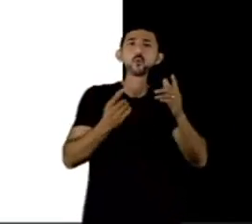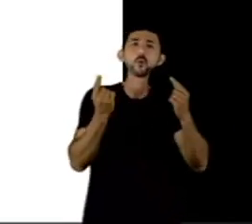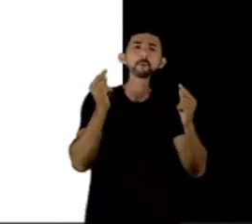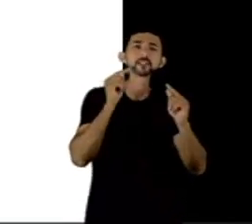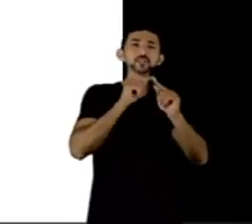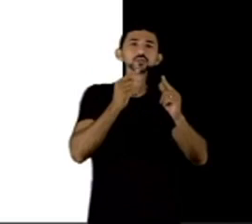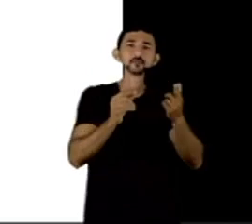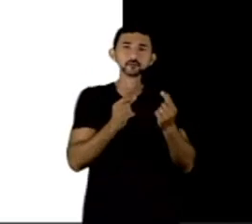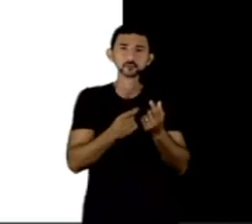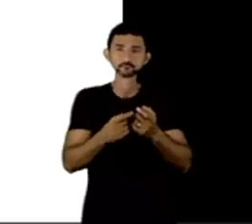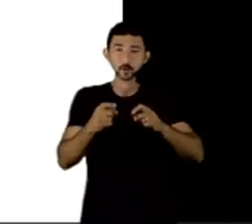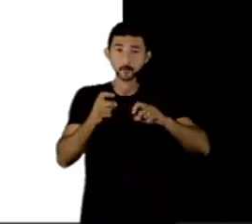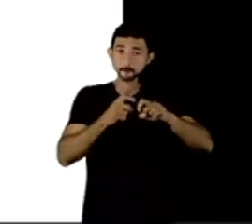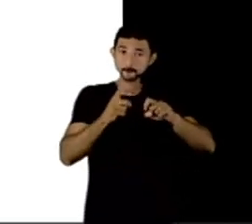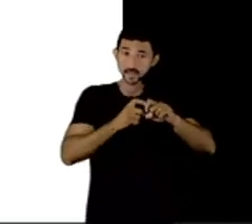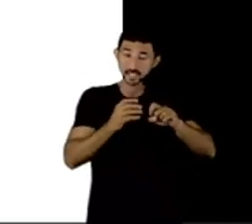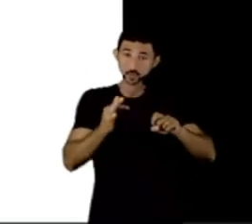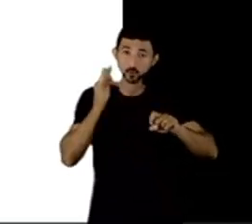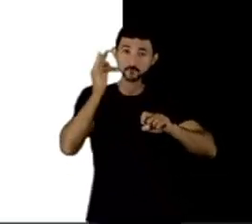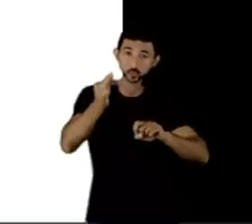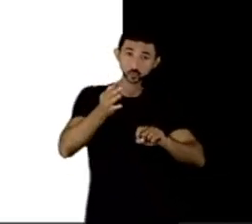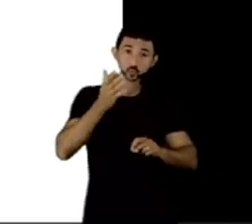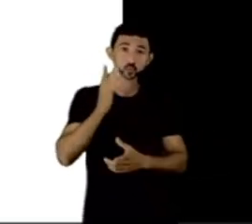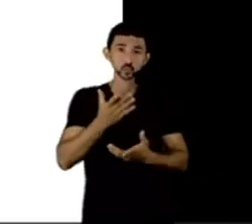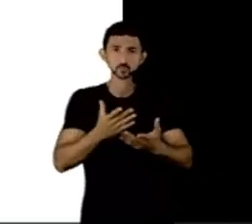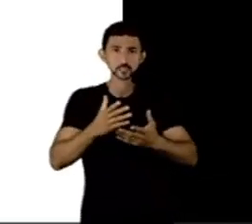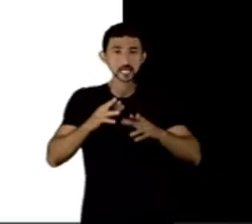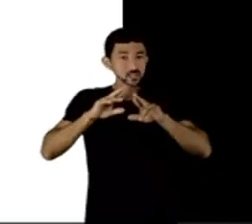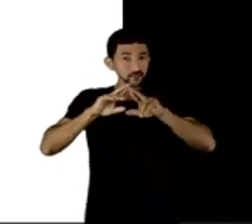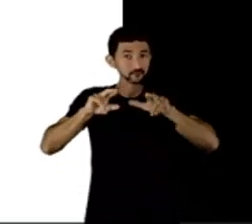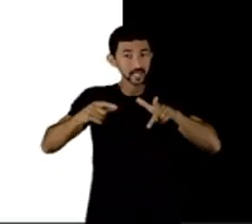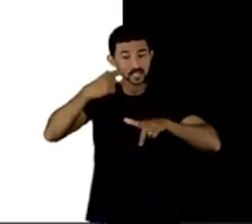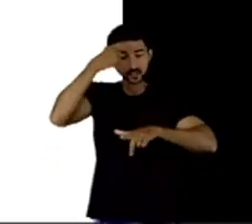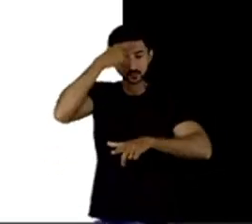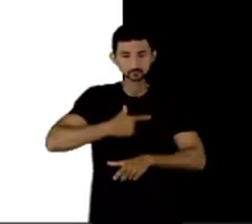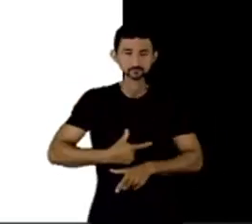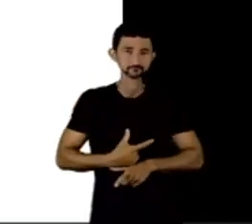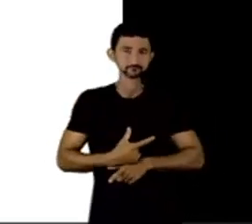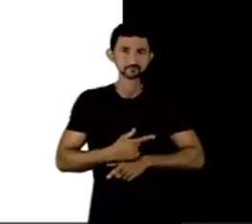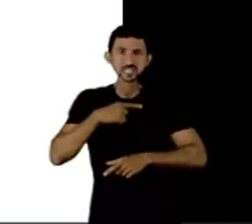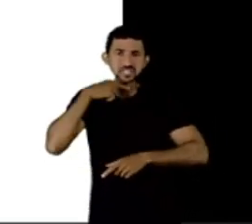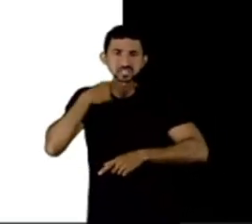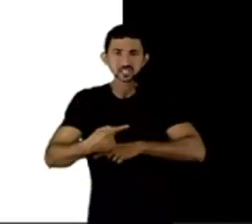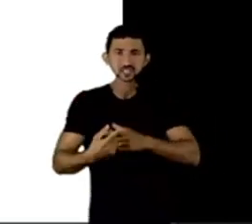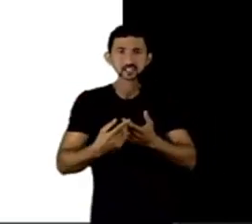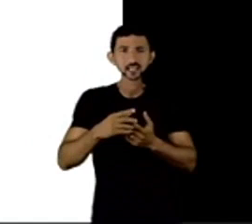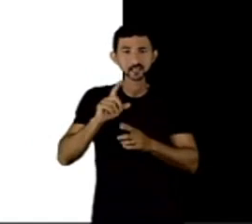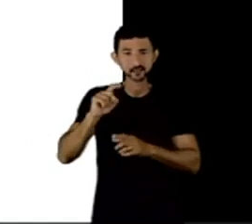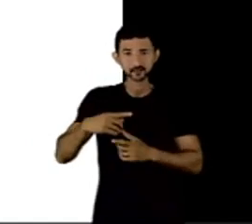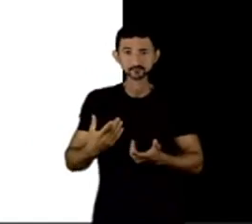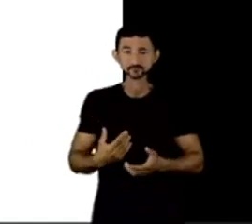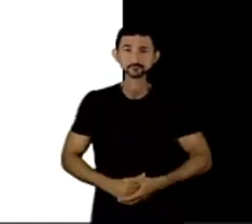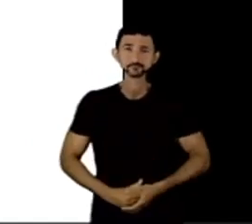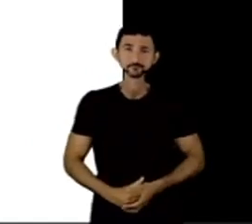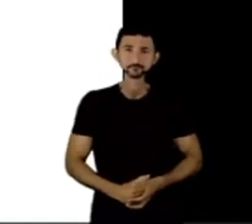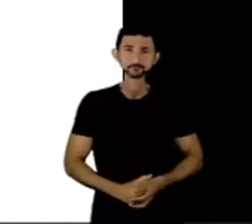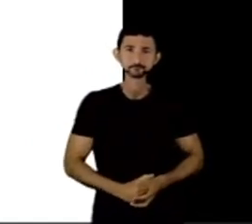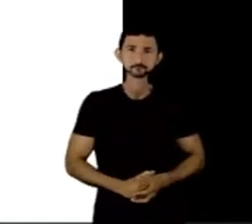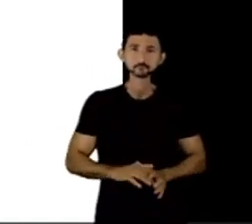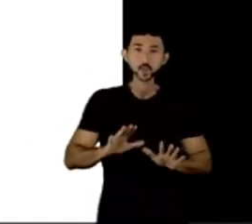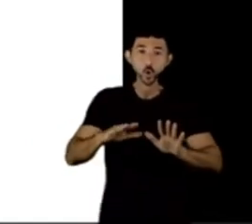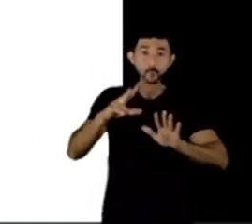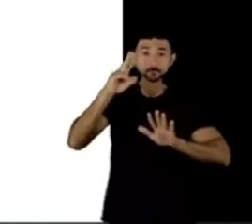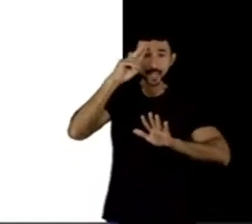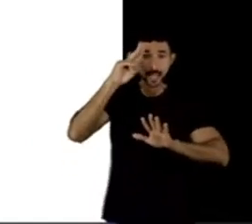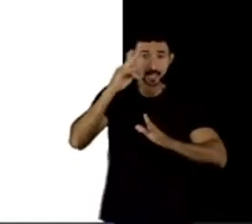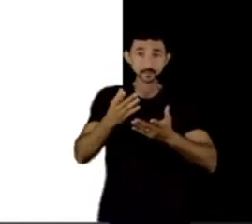propósito? Os médicos do futuro já não são os mesmos, ninguém será. Só que tem algo muito importante. Lembra